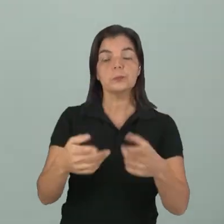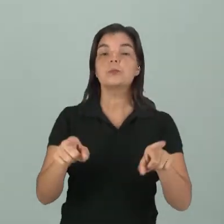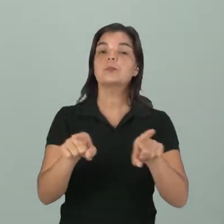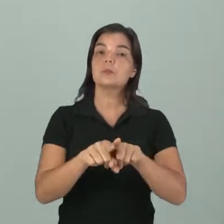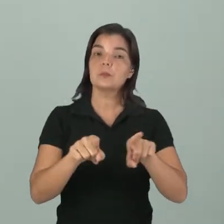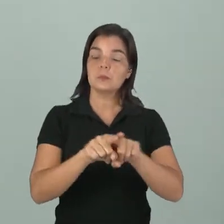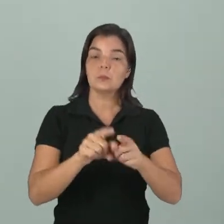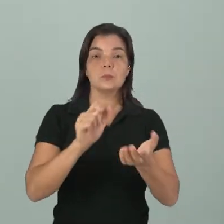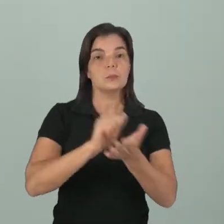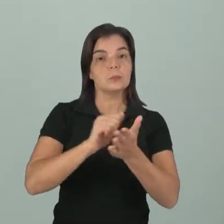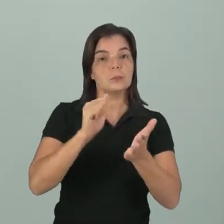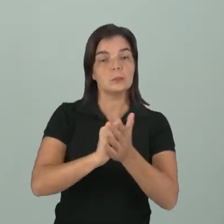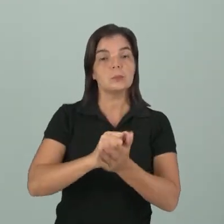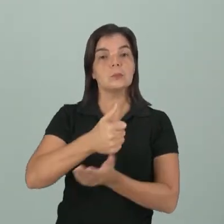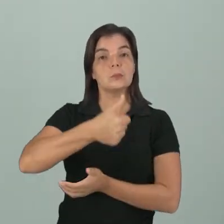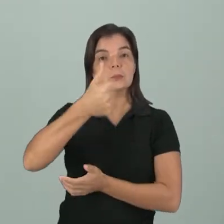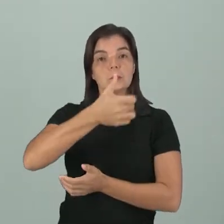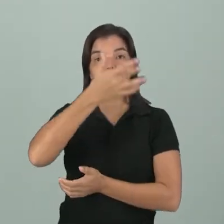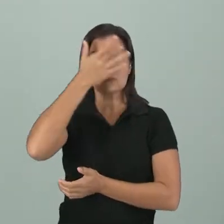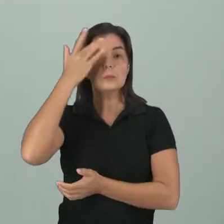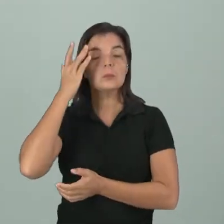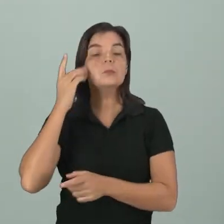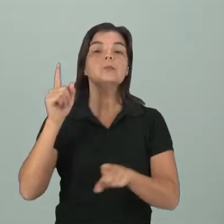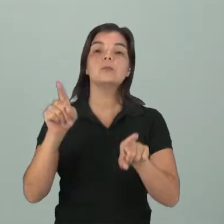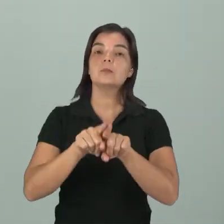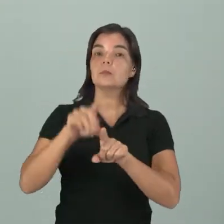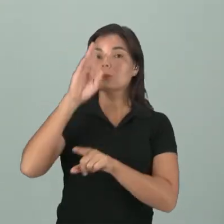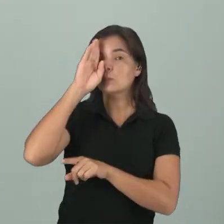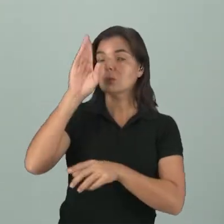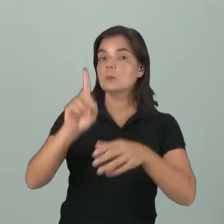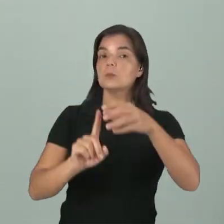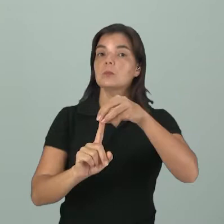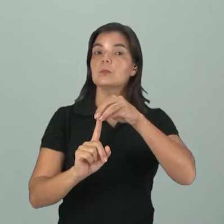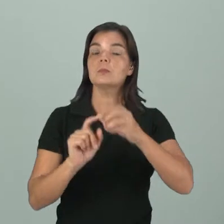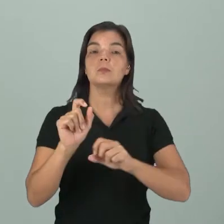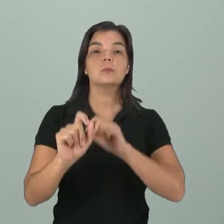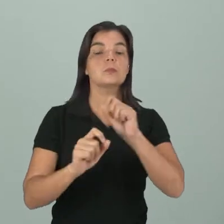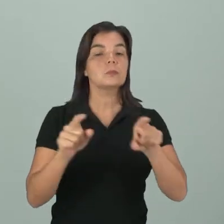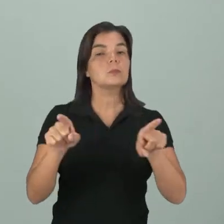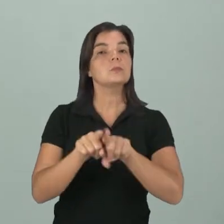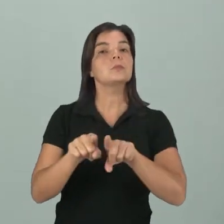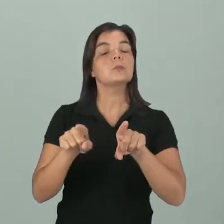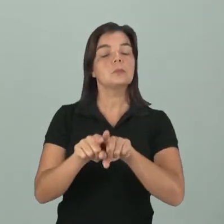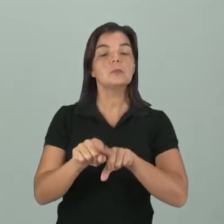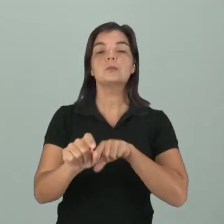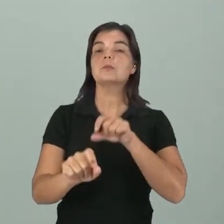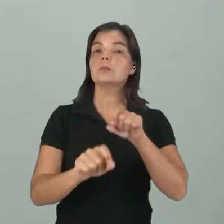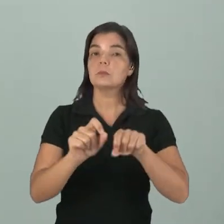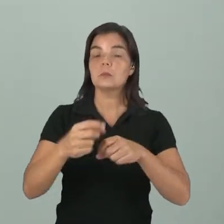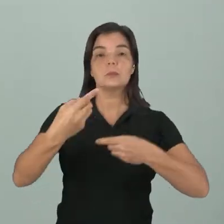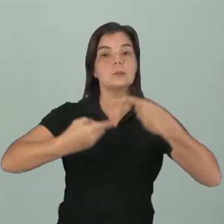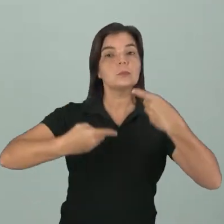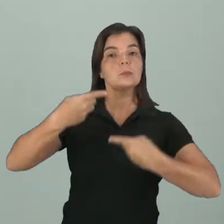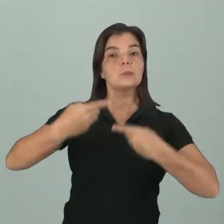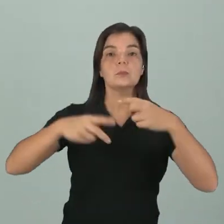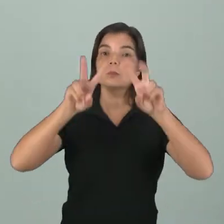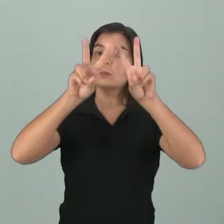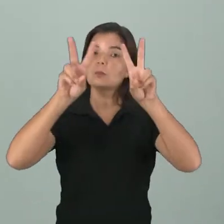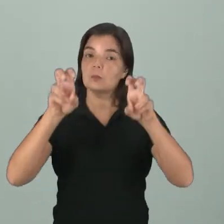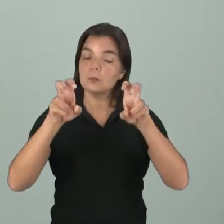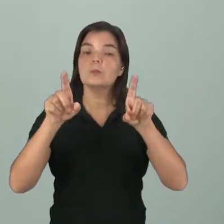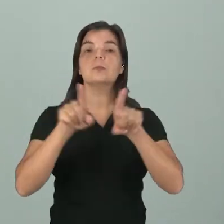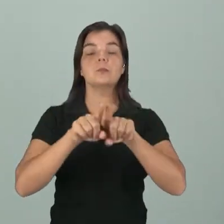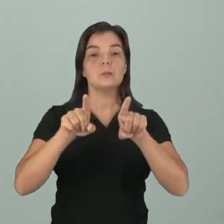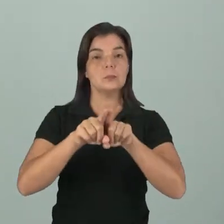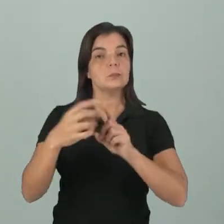artigo de opinião é escrito em primeira pessoa e o principal objetivo dele também é discutir um tema